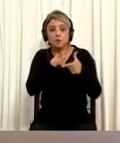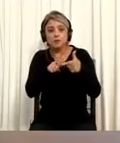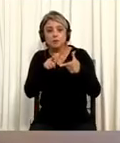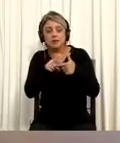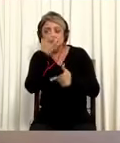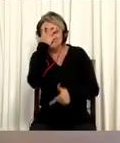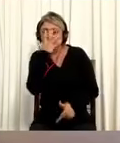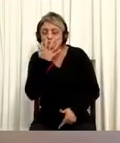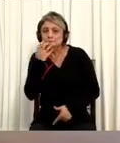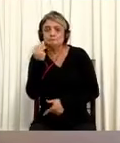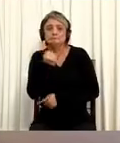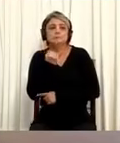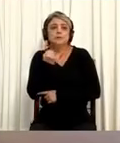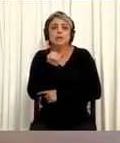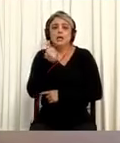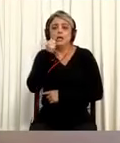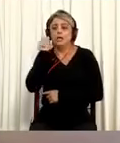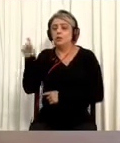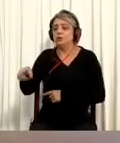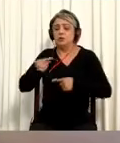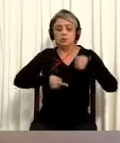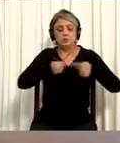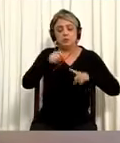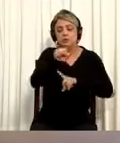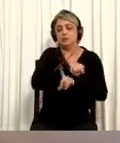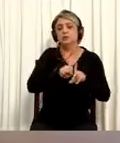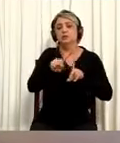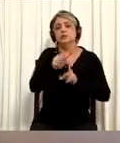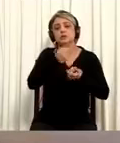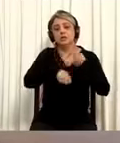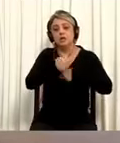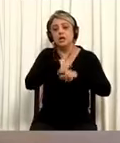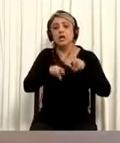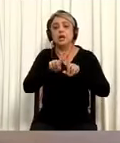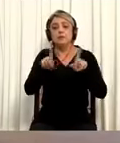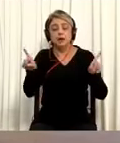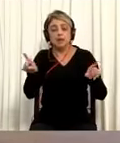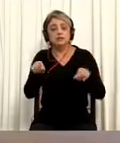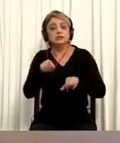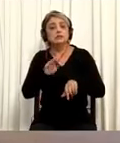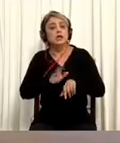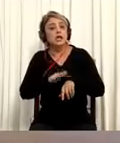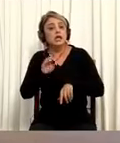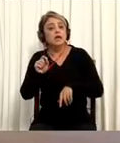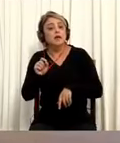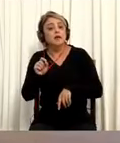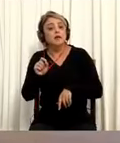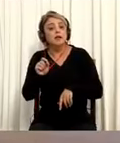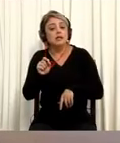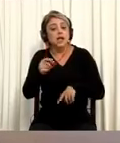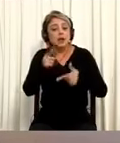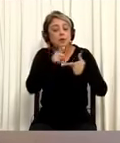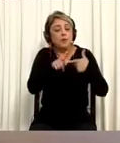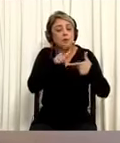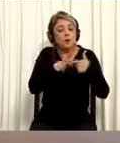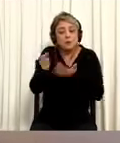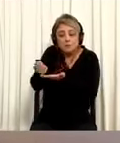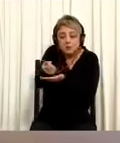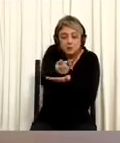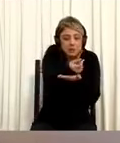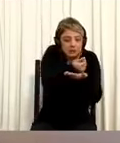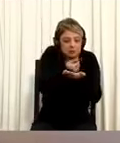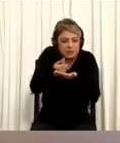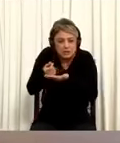como disse a Ellen, não é só política e social e econômica, mas é, sobretudo, uma crise do capitalismo, né?